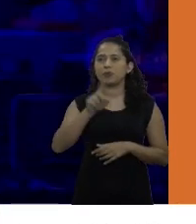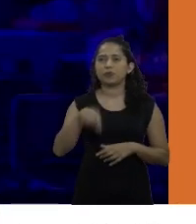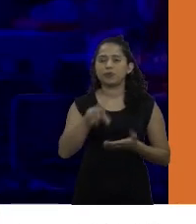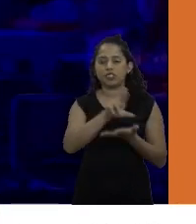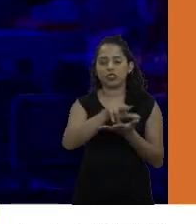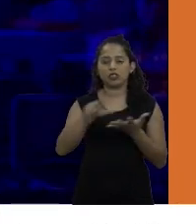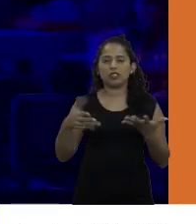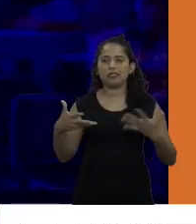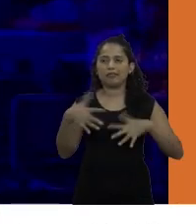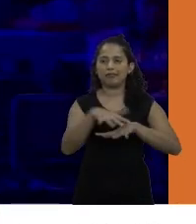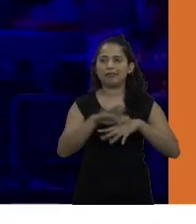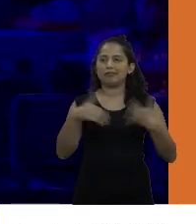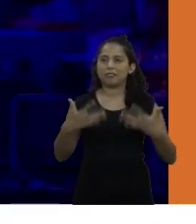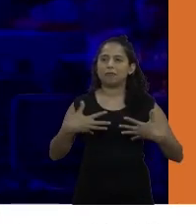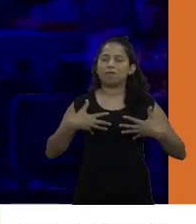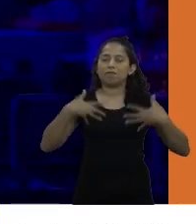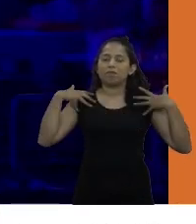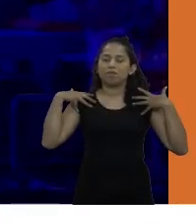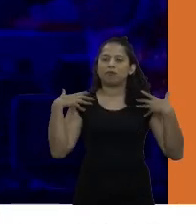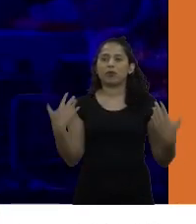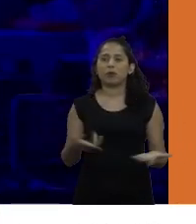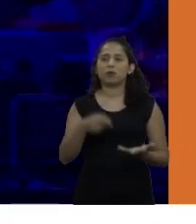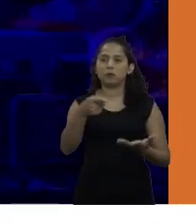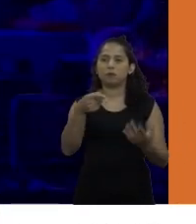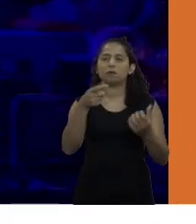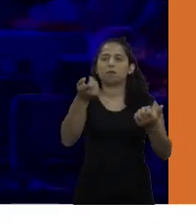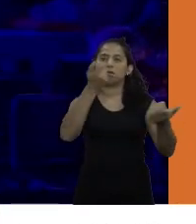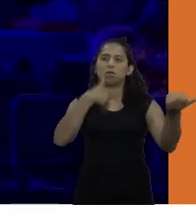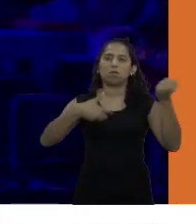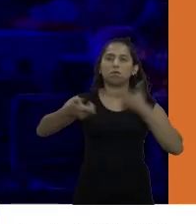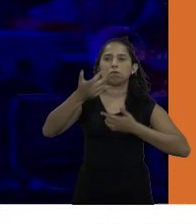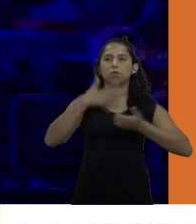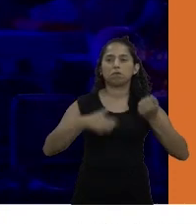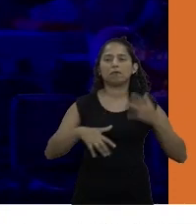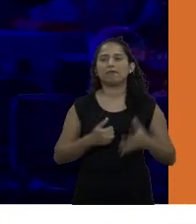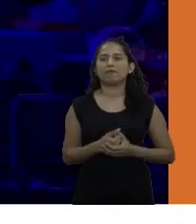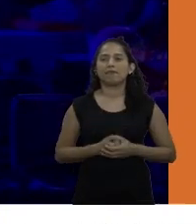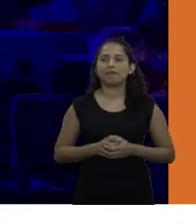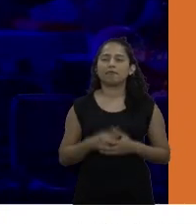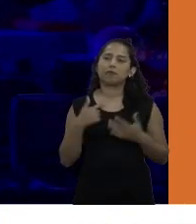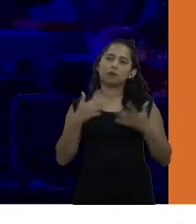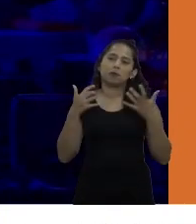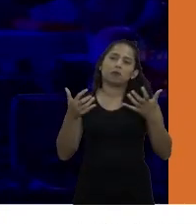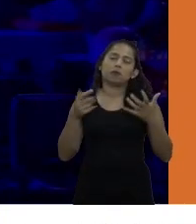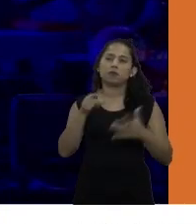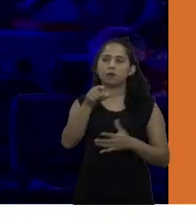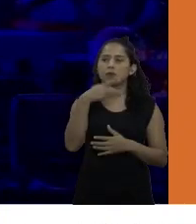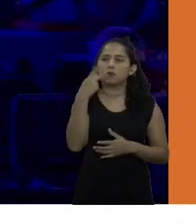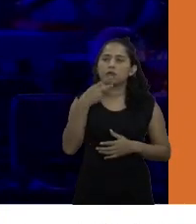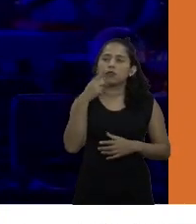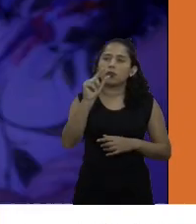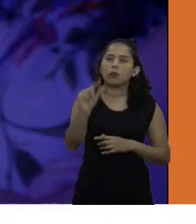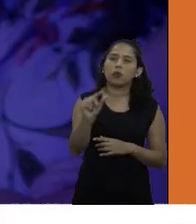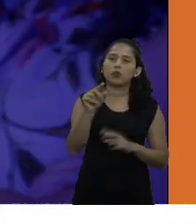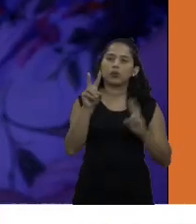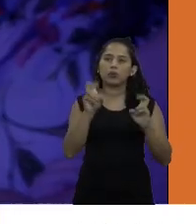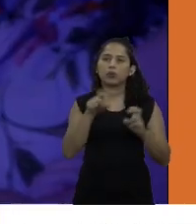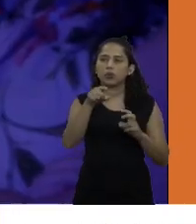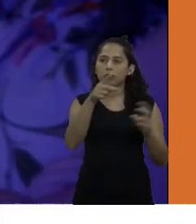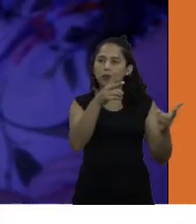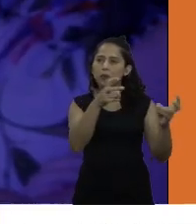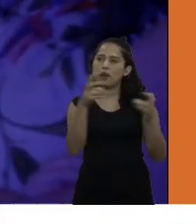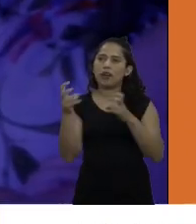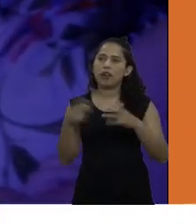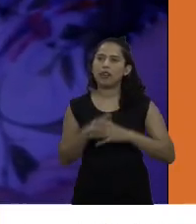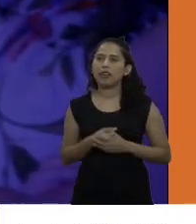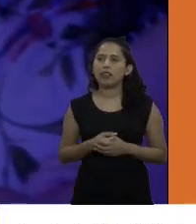diversidade e inclusão, então é uma honra ouvir a sua palestra. Obrigado. Queria que você falasse um pouquinho da sua